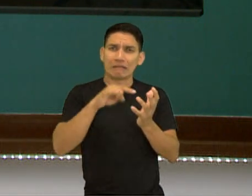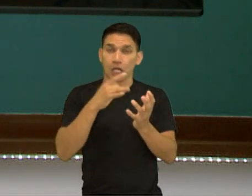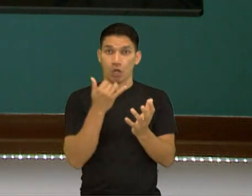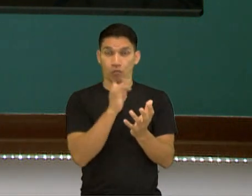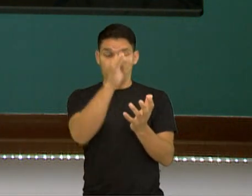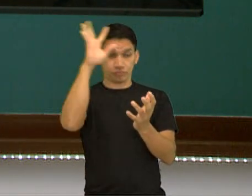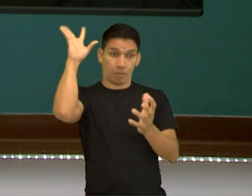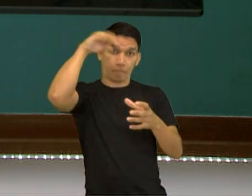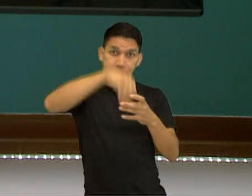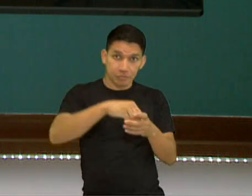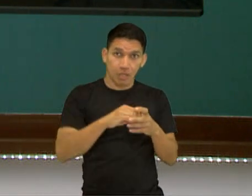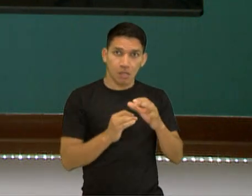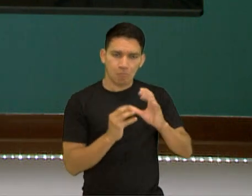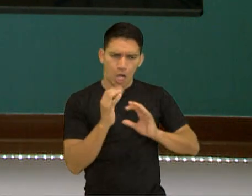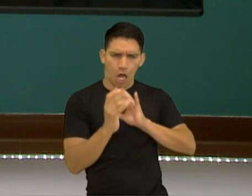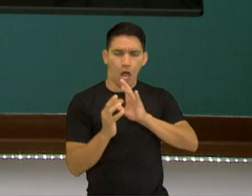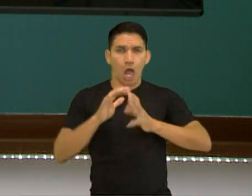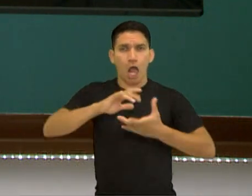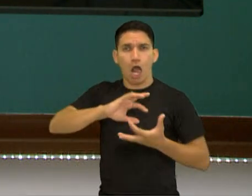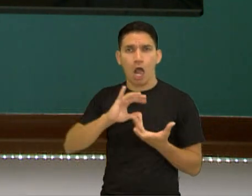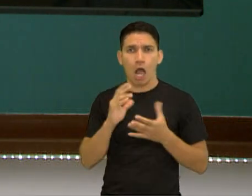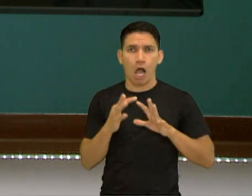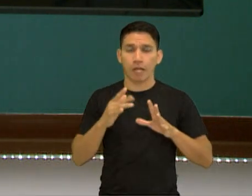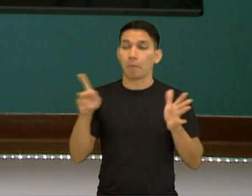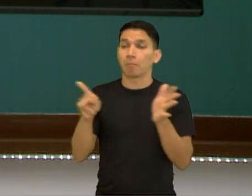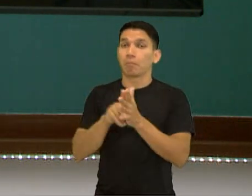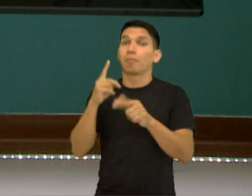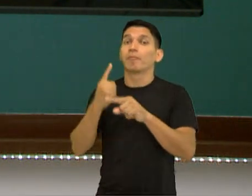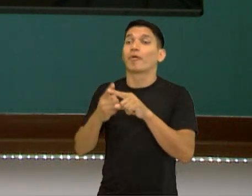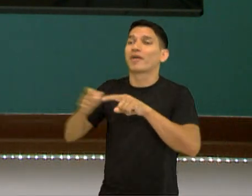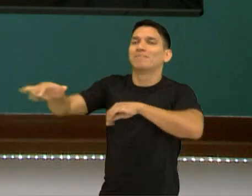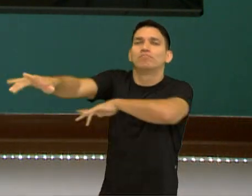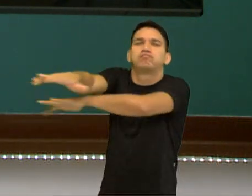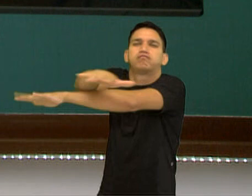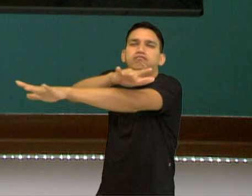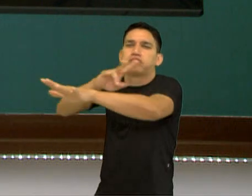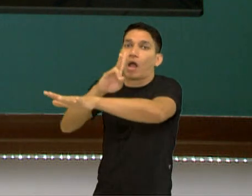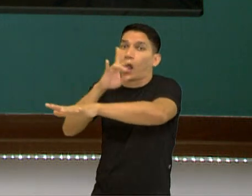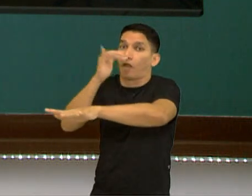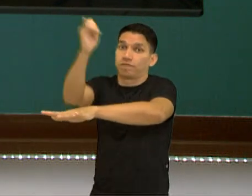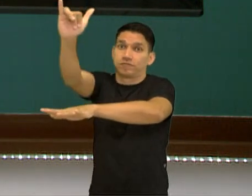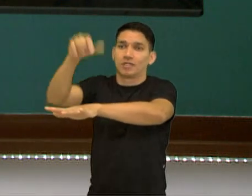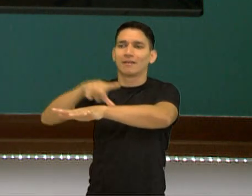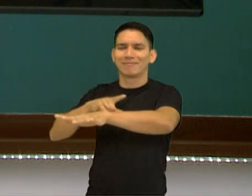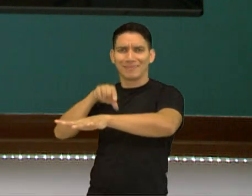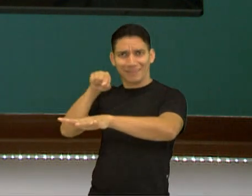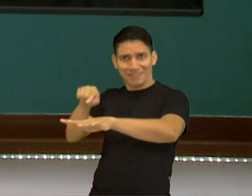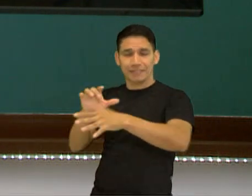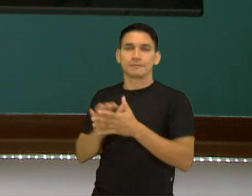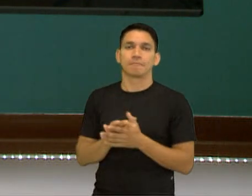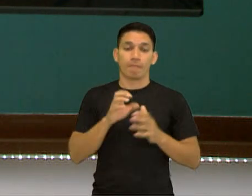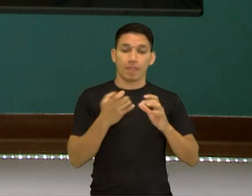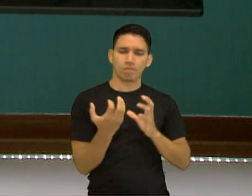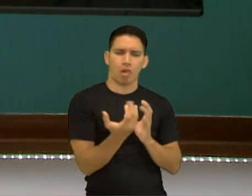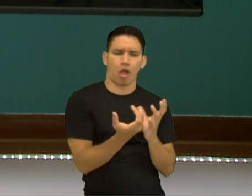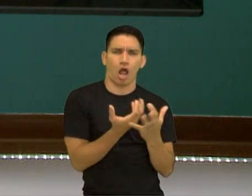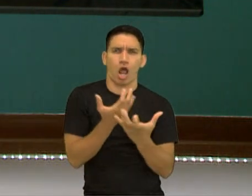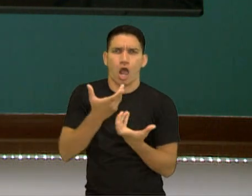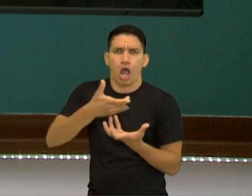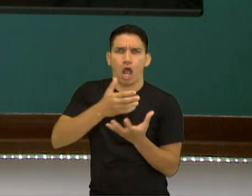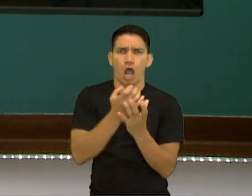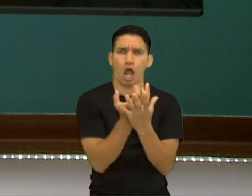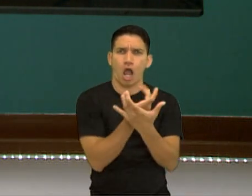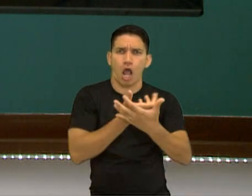existia nessa nebulosa solar, e essa grande bola de fogo, essa grande